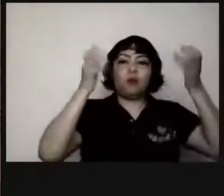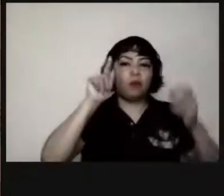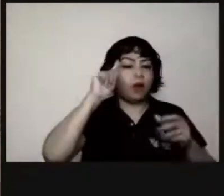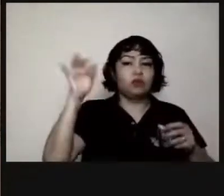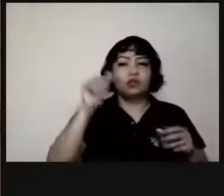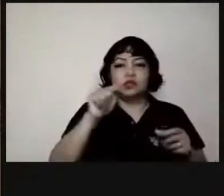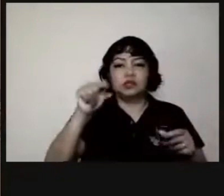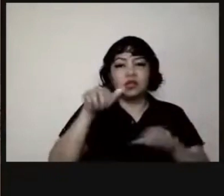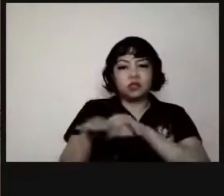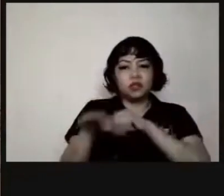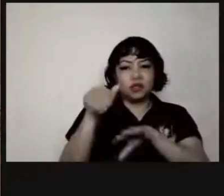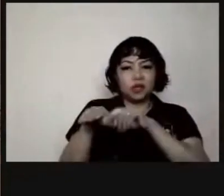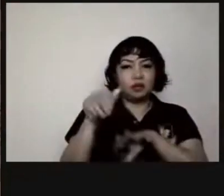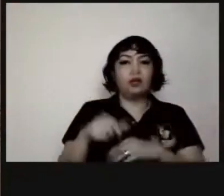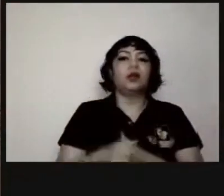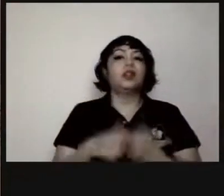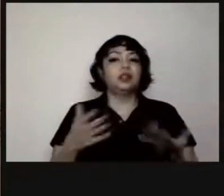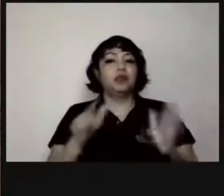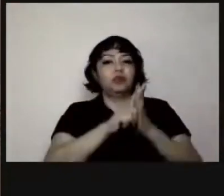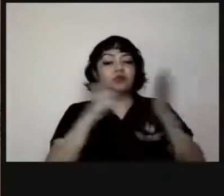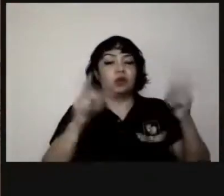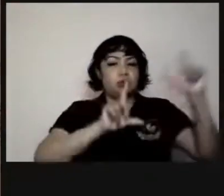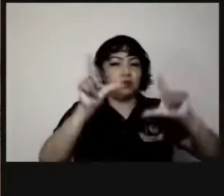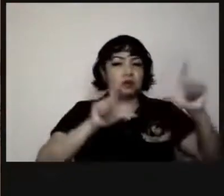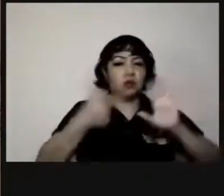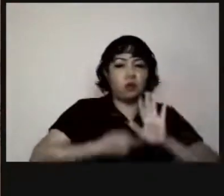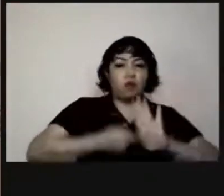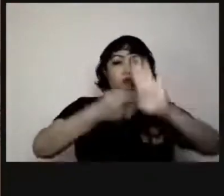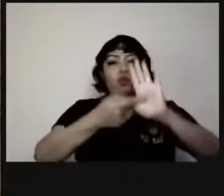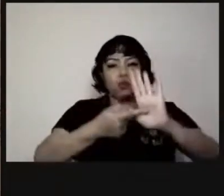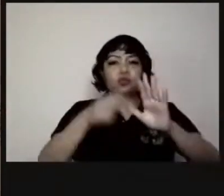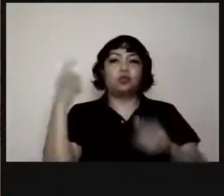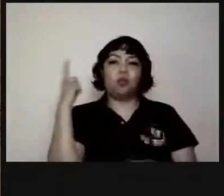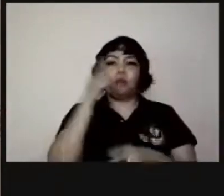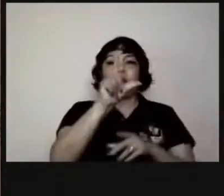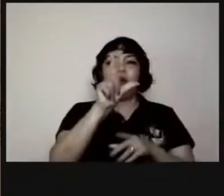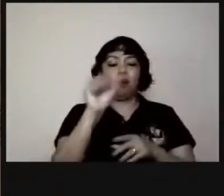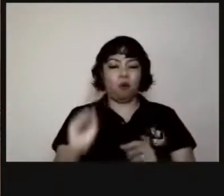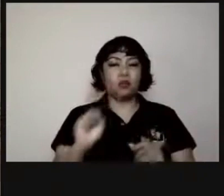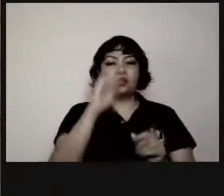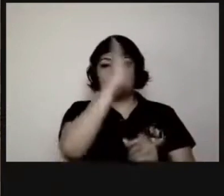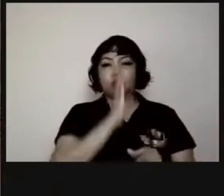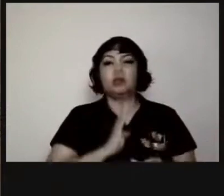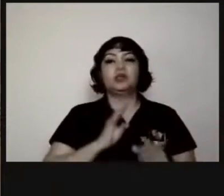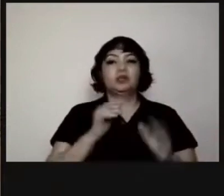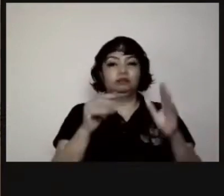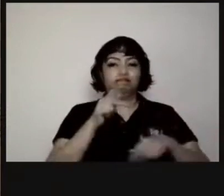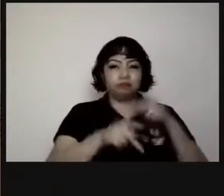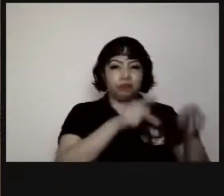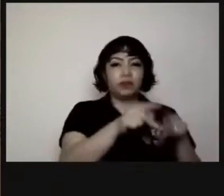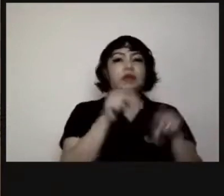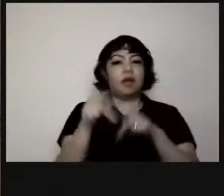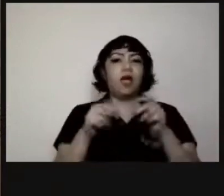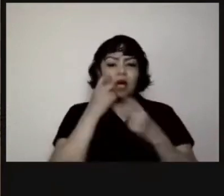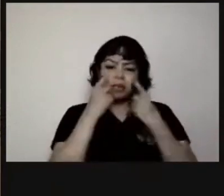Fantástico produziu, em 1822, Uma Conquista dos Brasileiros. Então, é interessante, né, rever esses